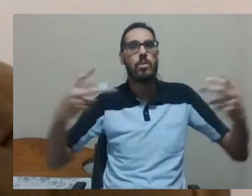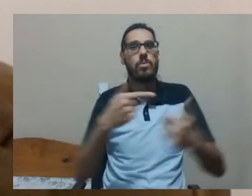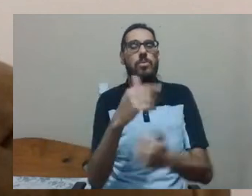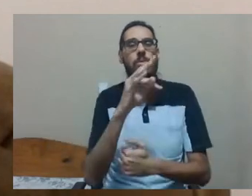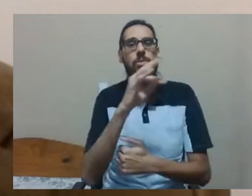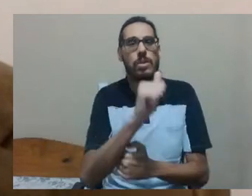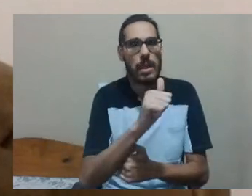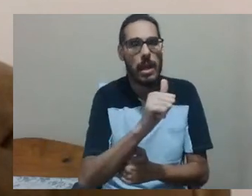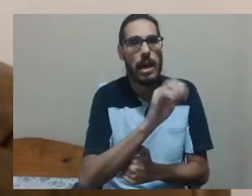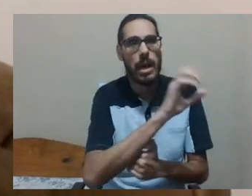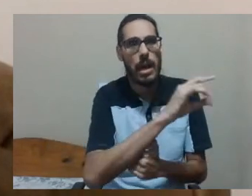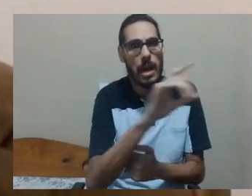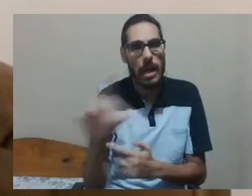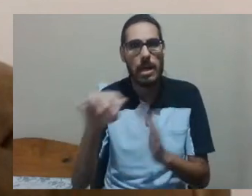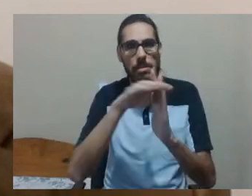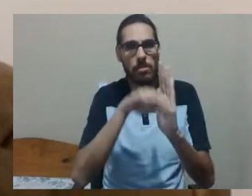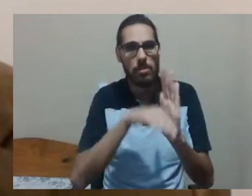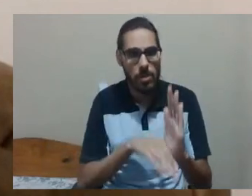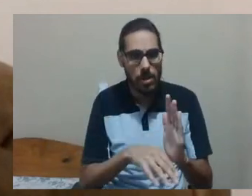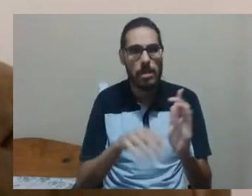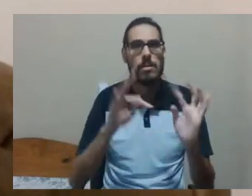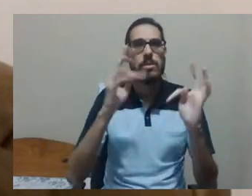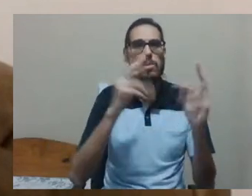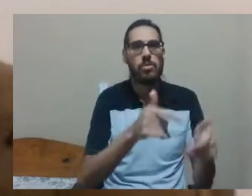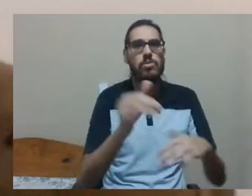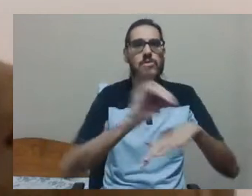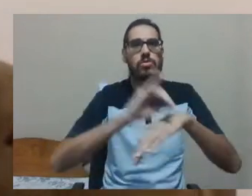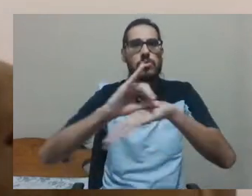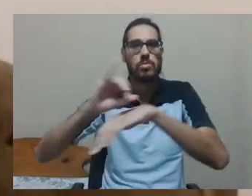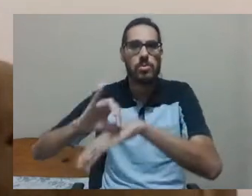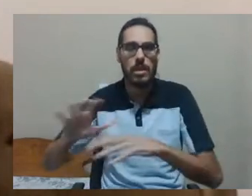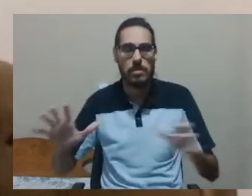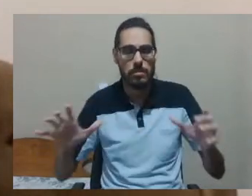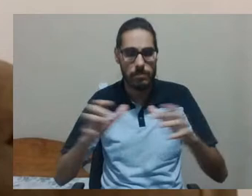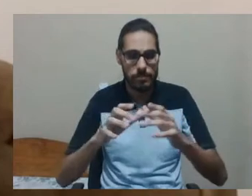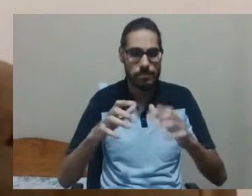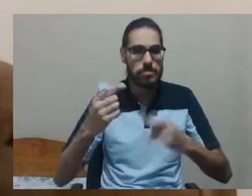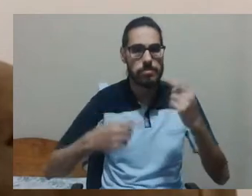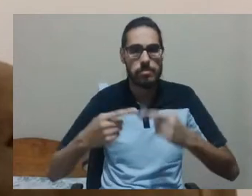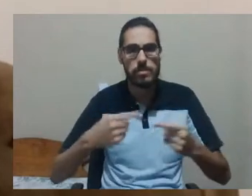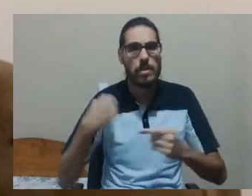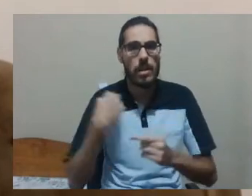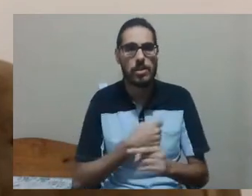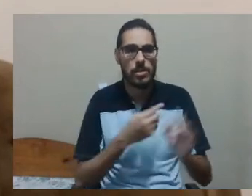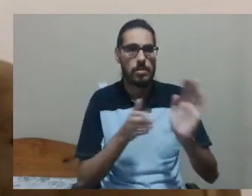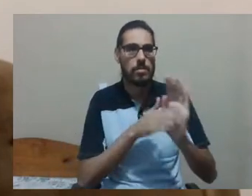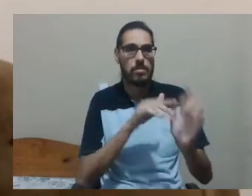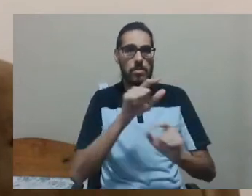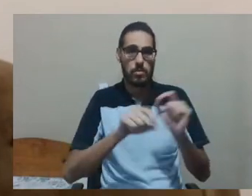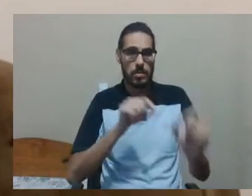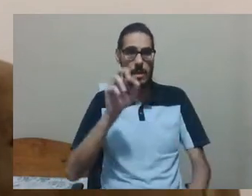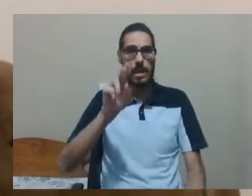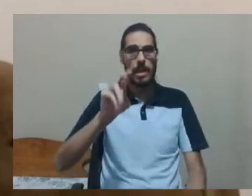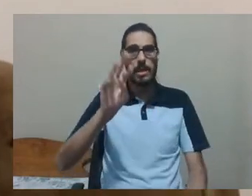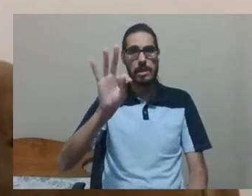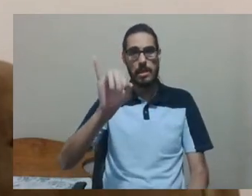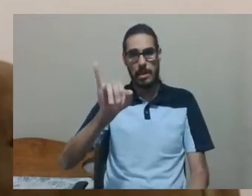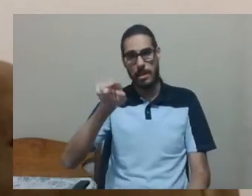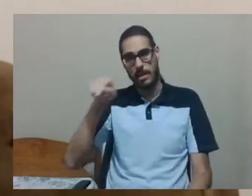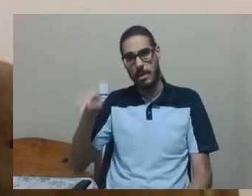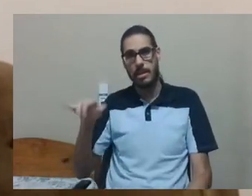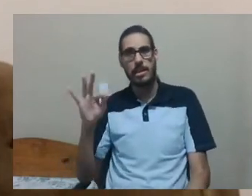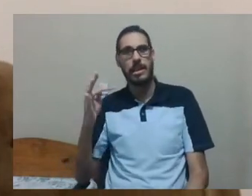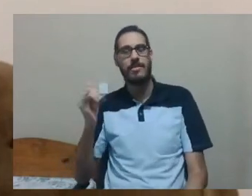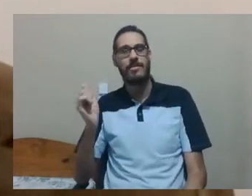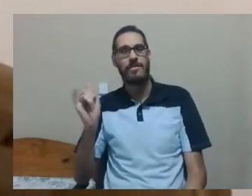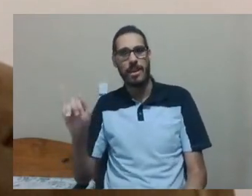em todos os centros da universidade, com a tentativa de conseguir que a RTI da FAE, que vai para os departamentos,